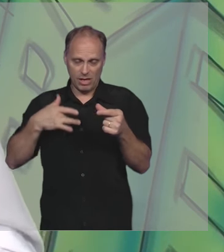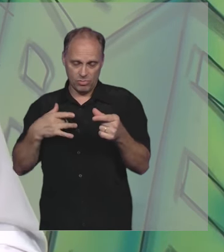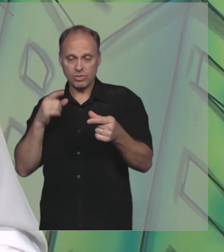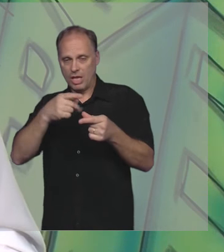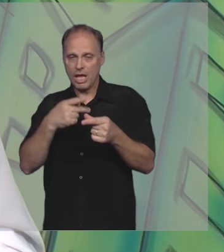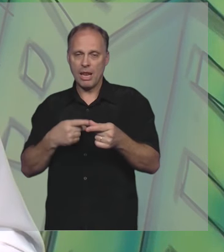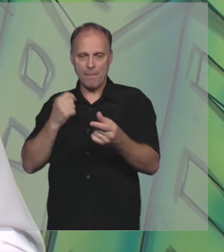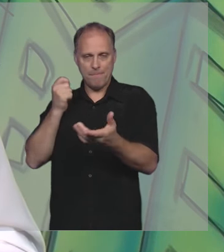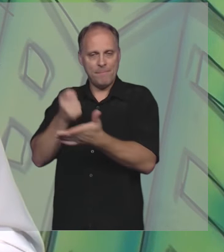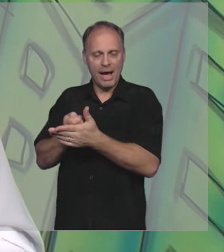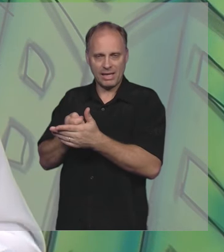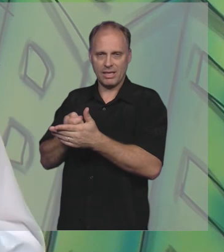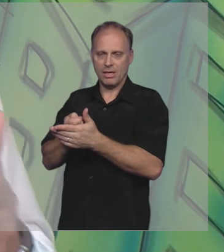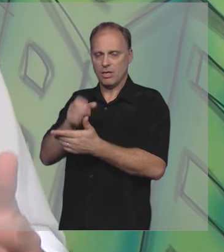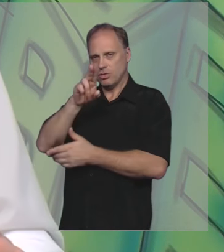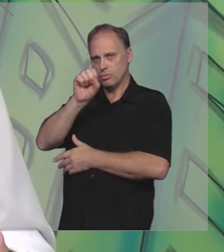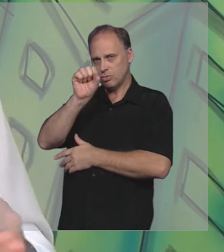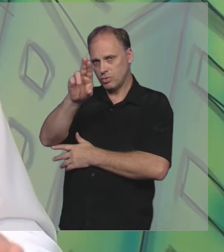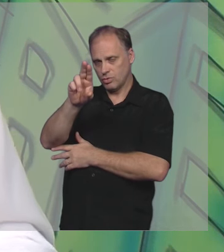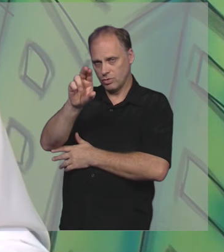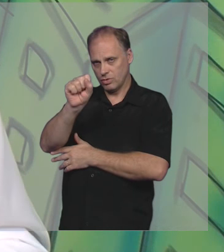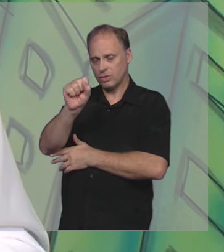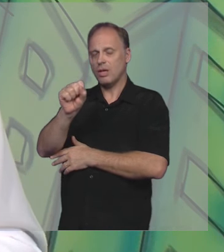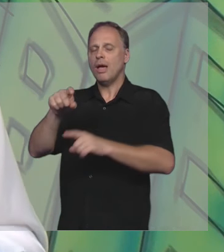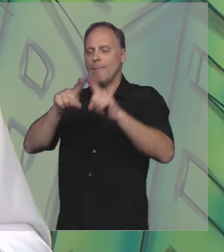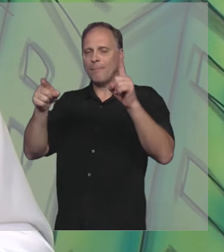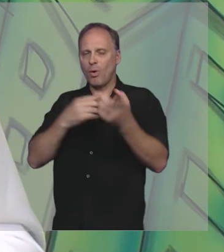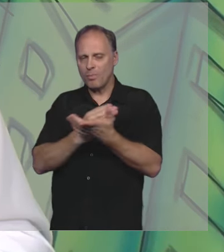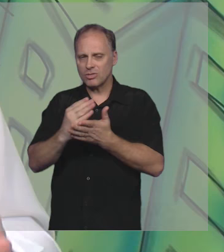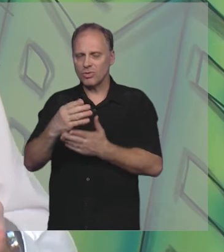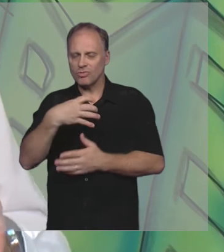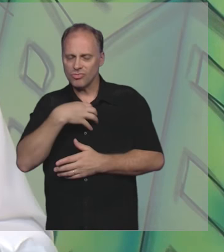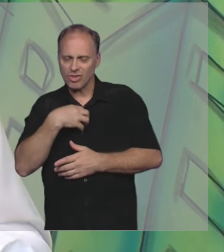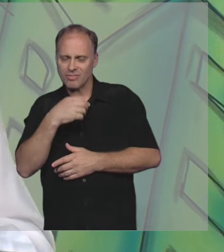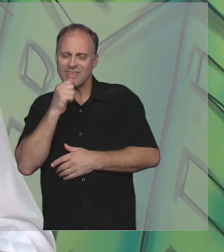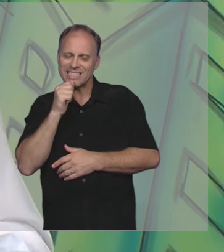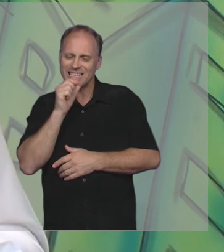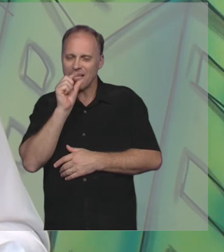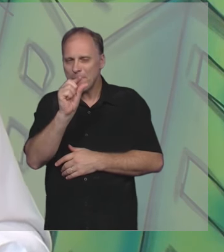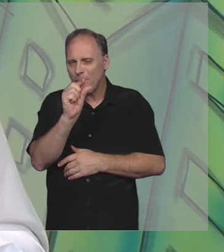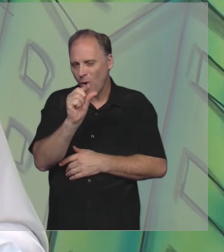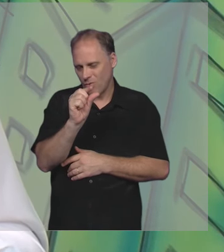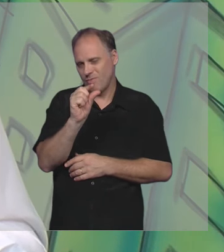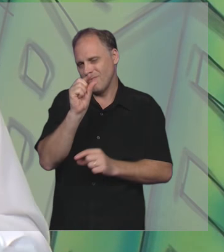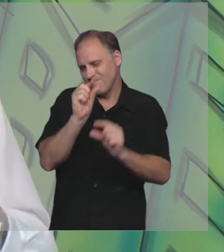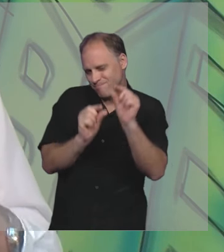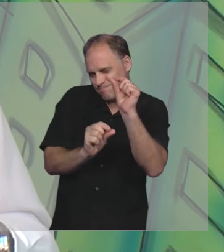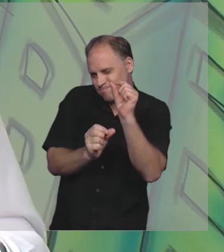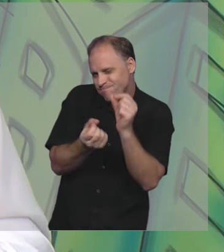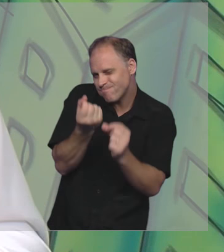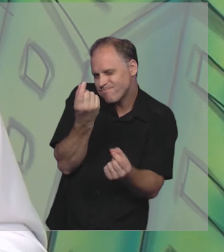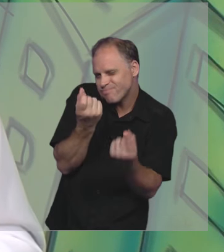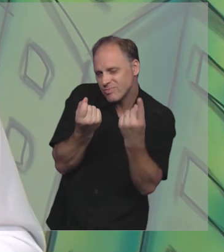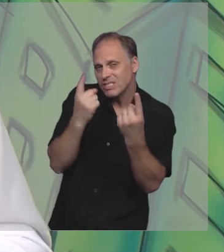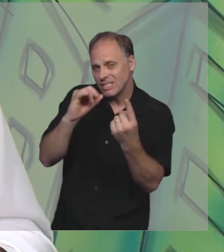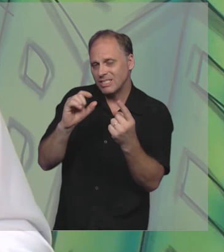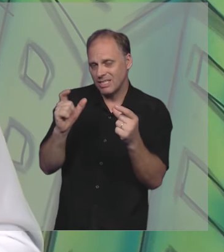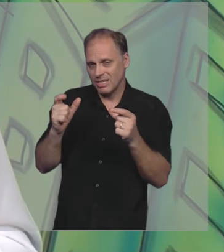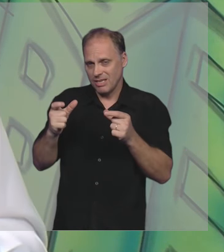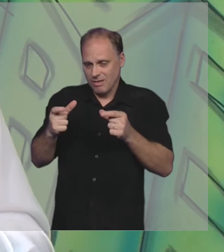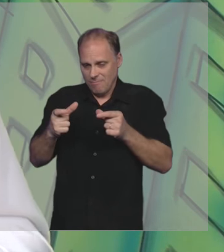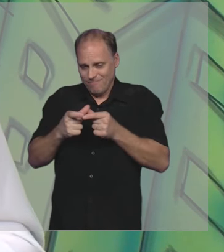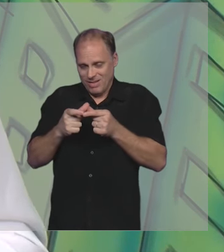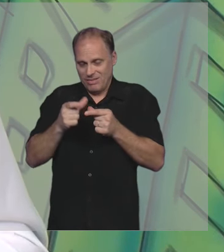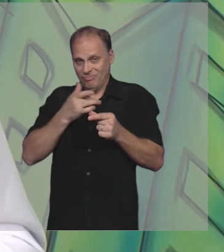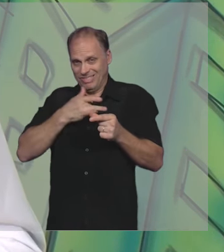cubra essas despesas do SUS. Começou-se a fazer isso, mas de uma forma ainda muito pequena. Se os planos de saúde